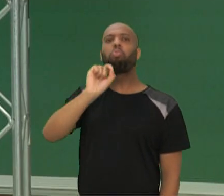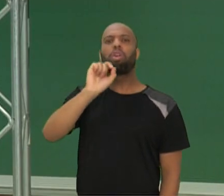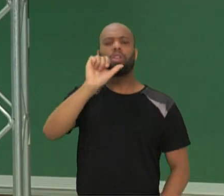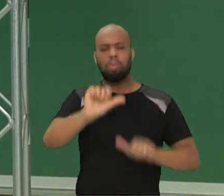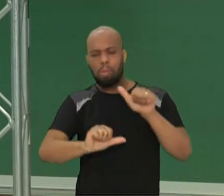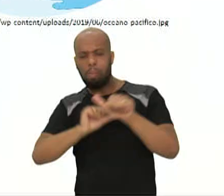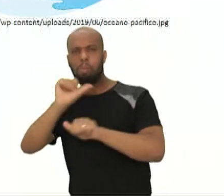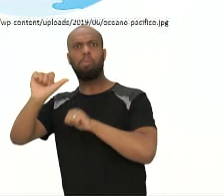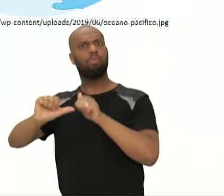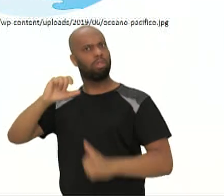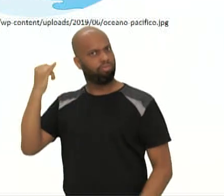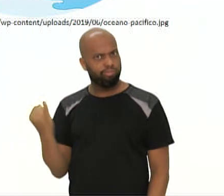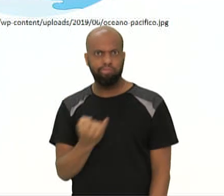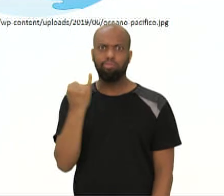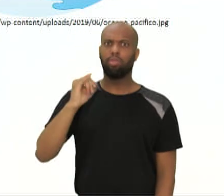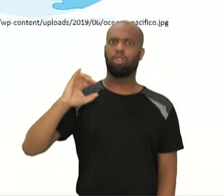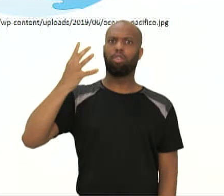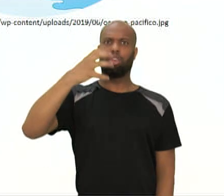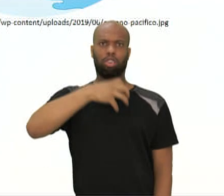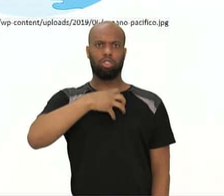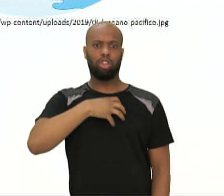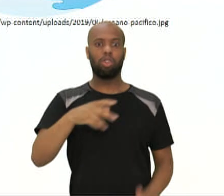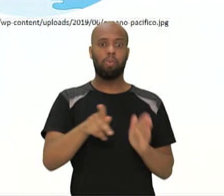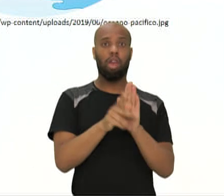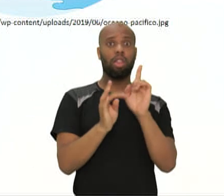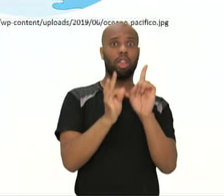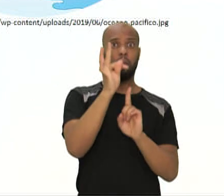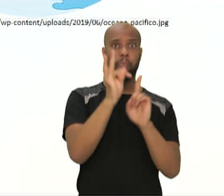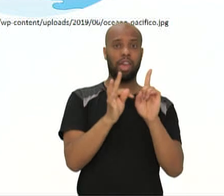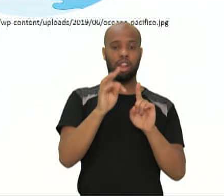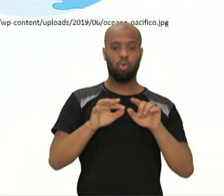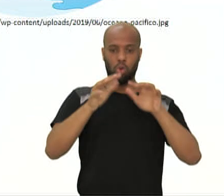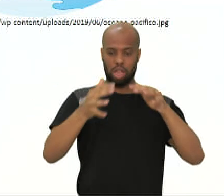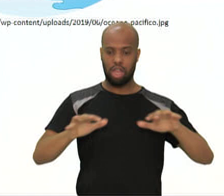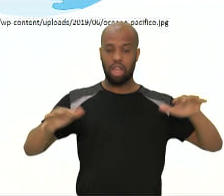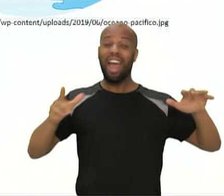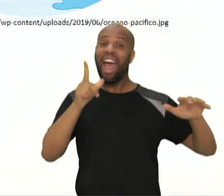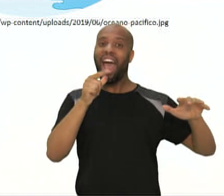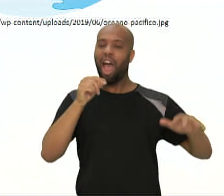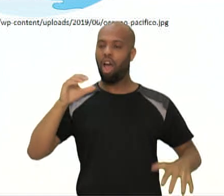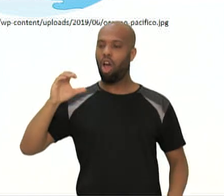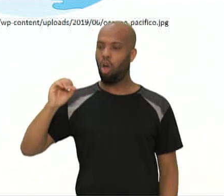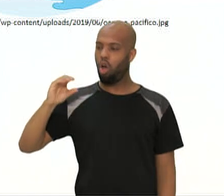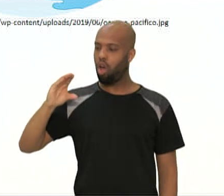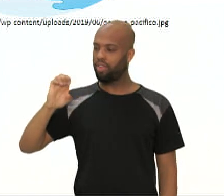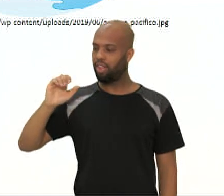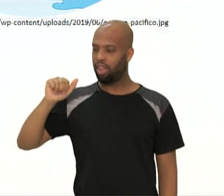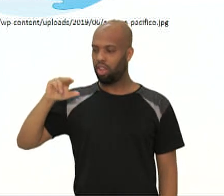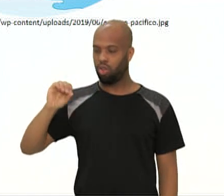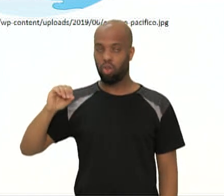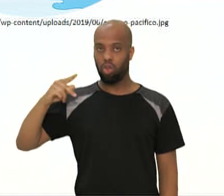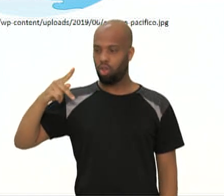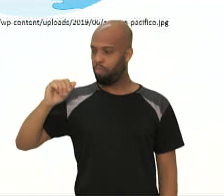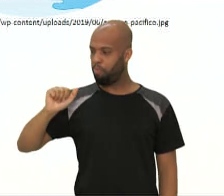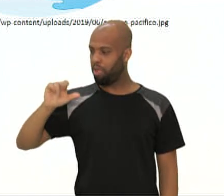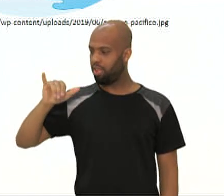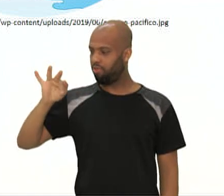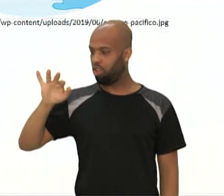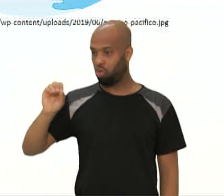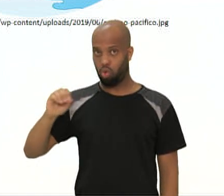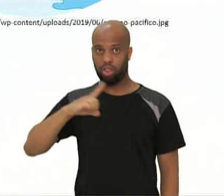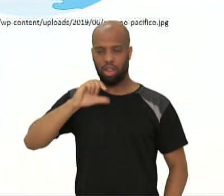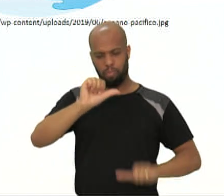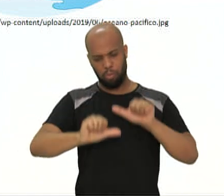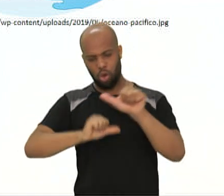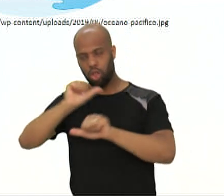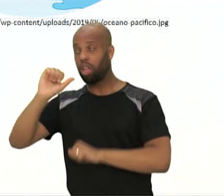alterações significativas na distribuição da temperatura da superfície da água do Oceano Pacífico, com grandes alterações no